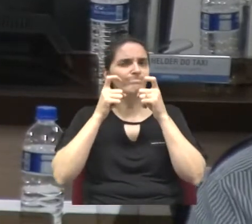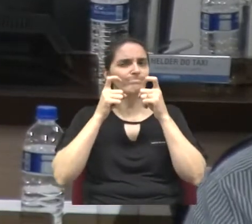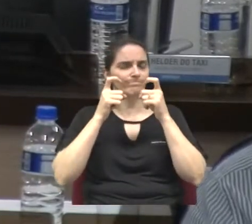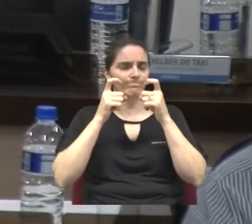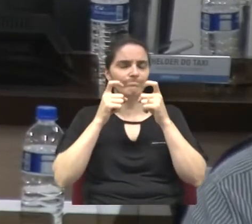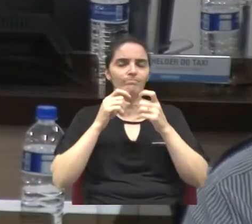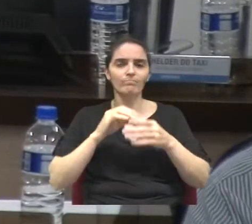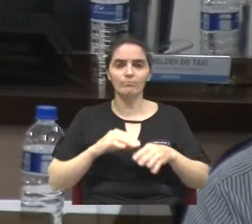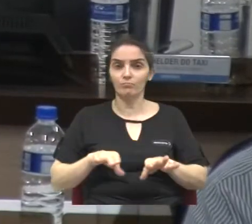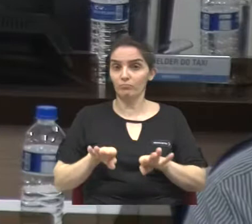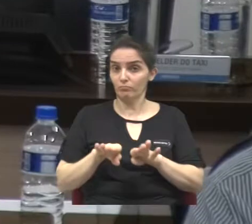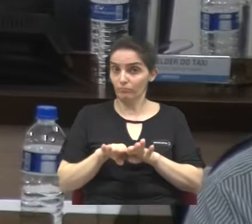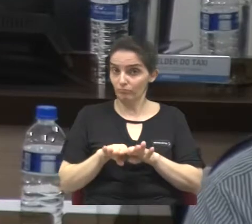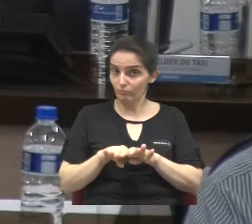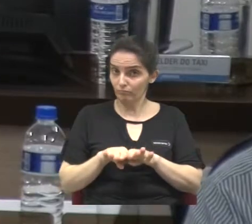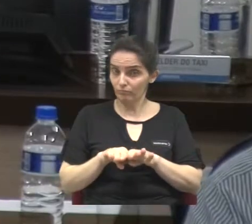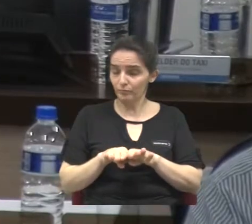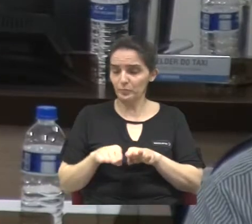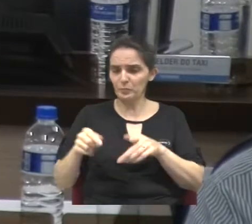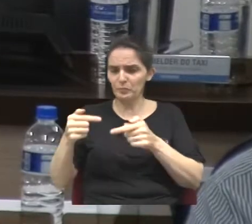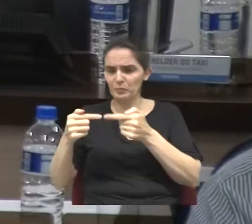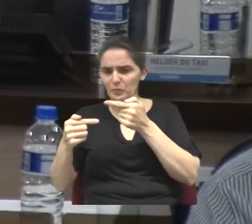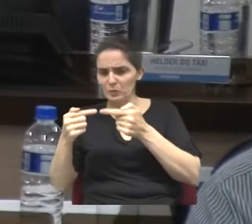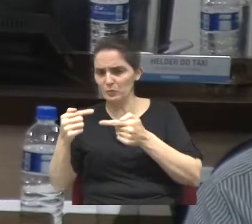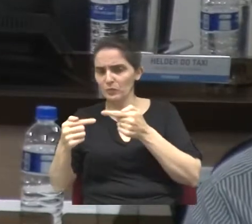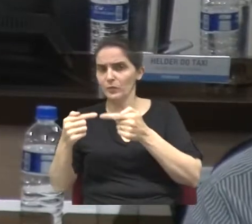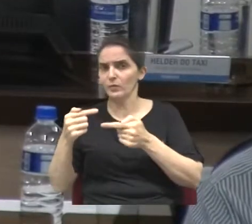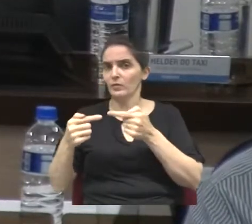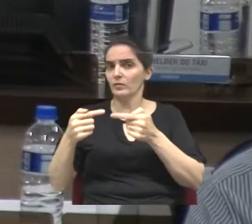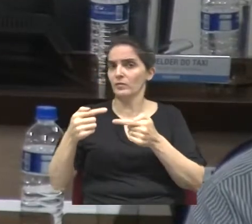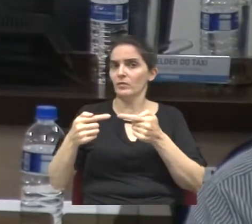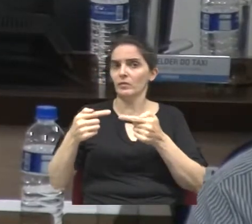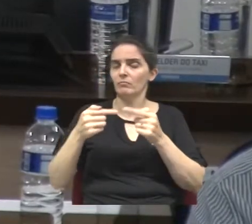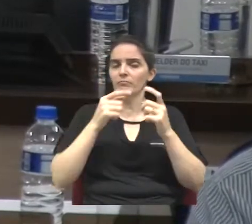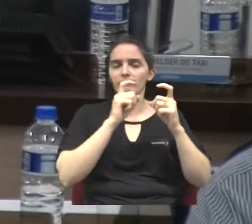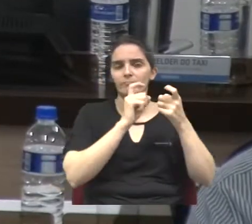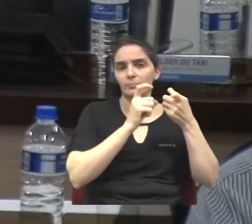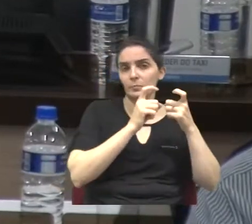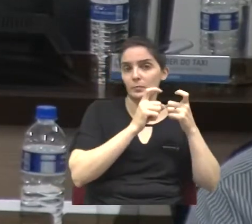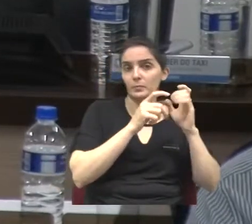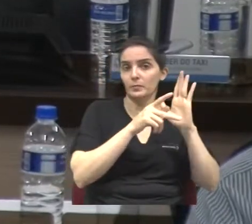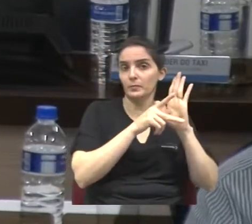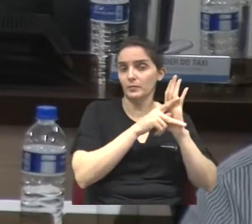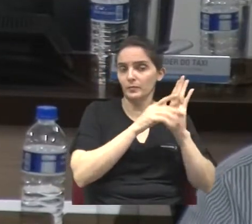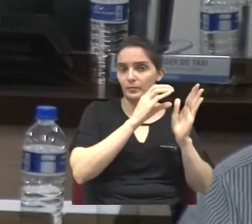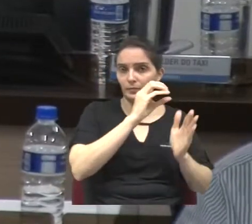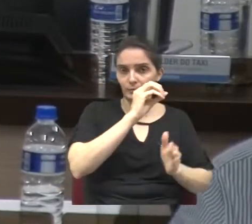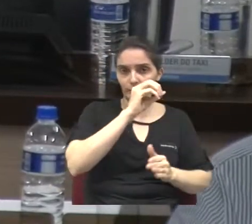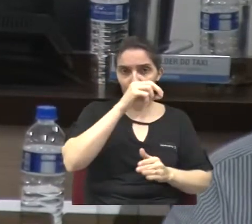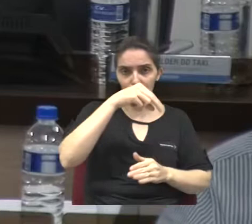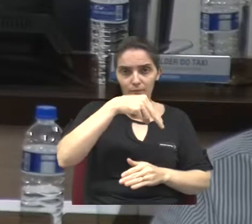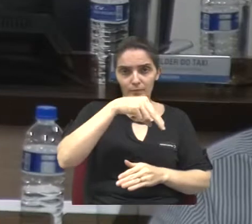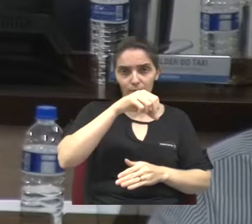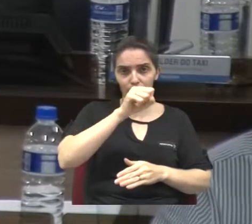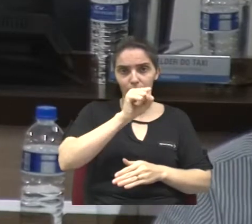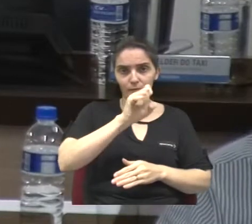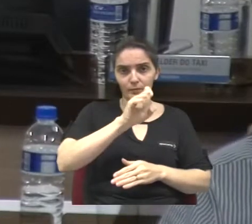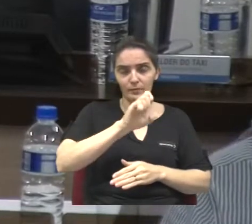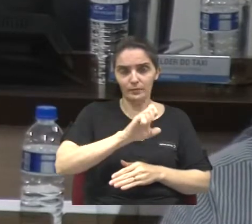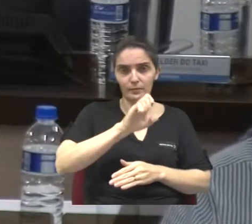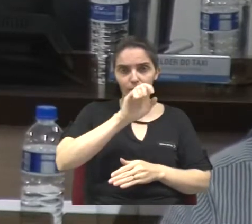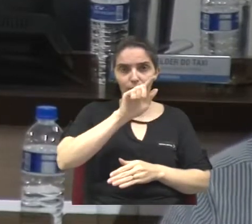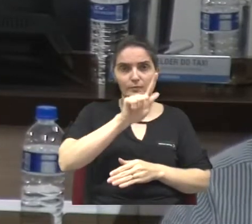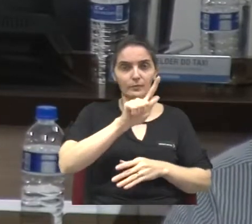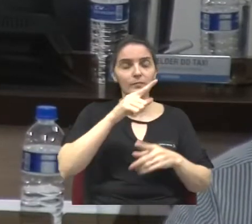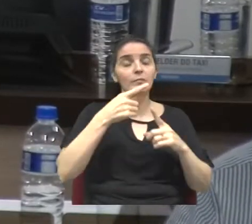muito discutida também nas reuniões do Consegue, por conta dos jovens,